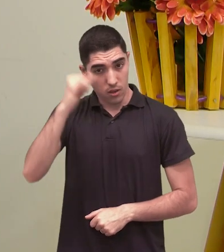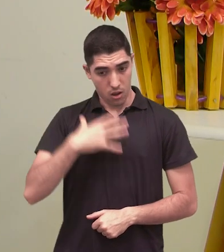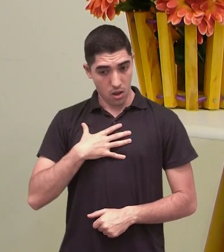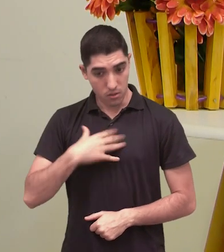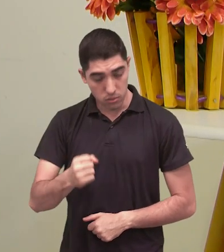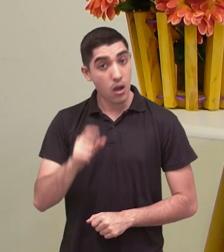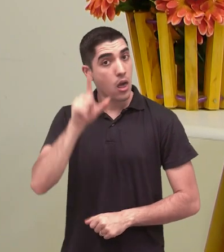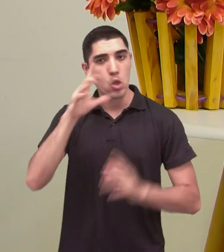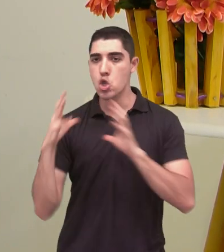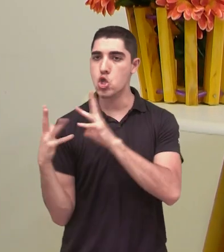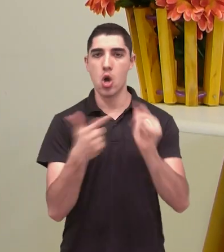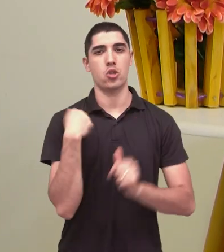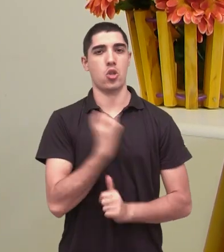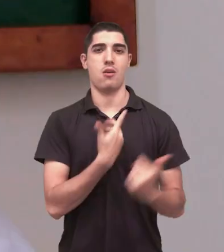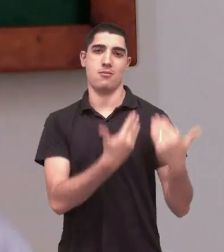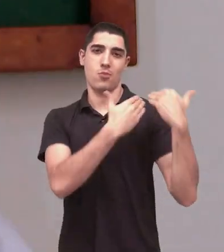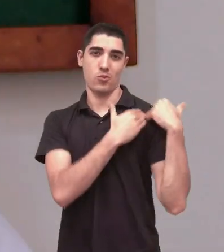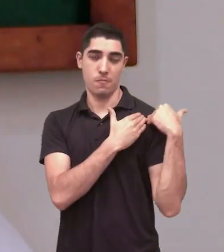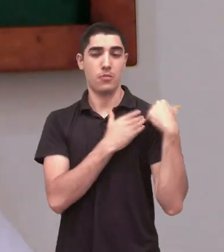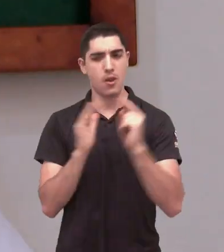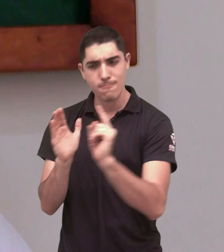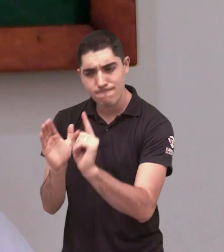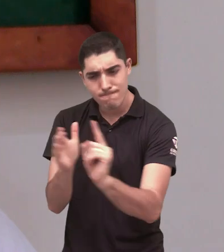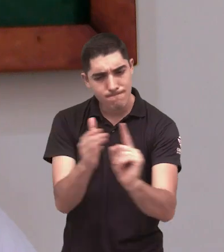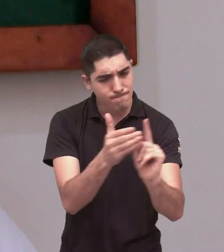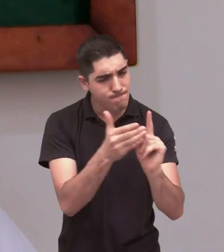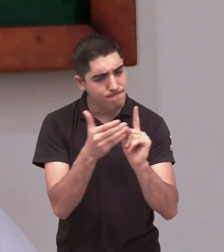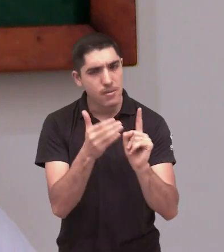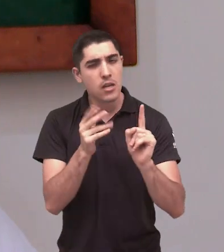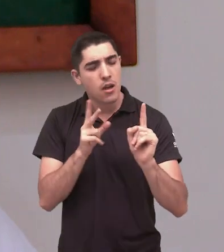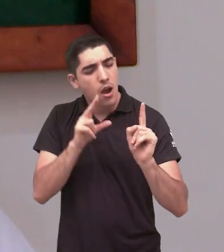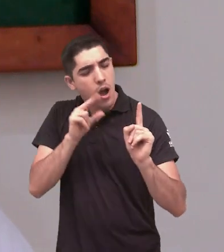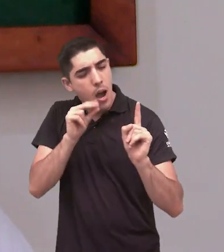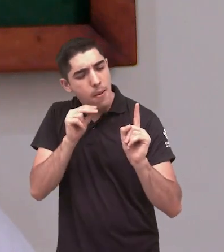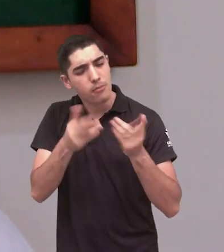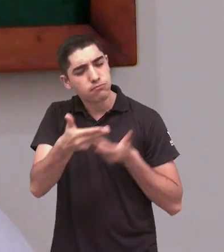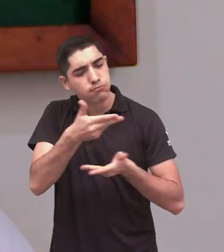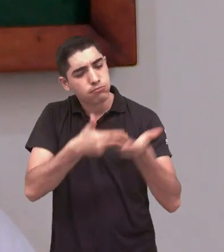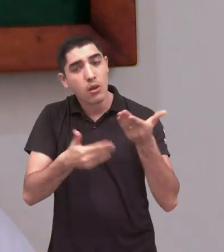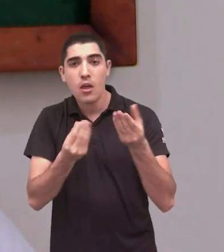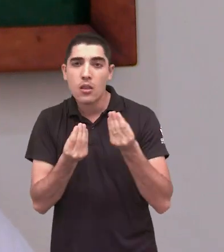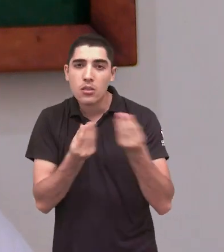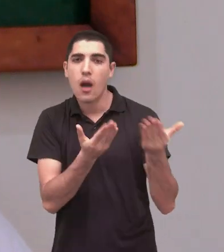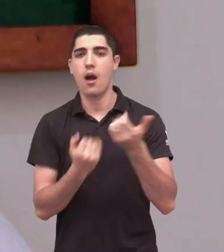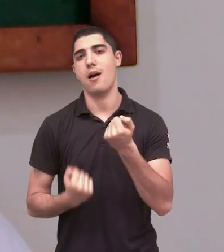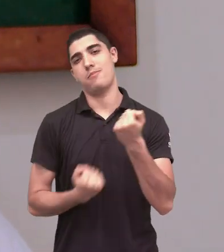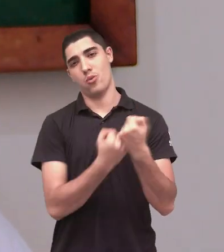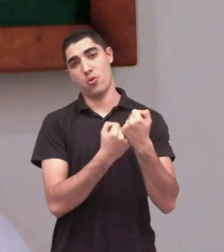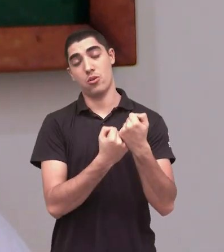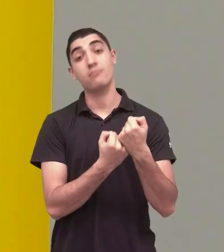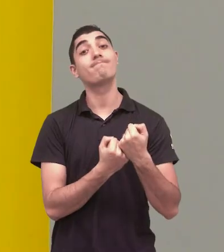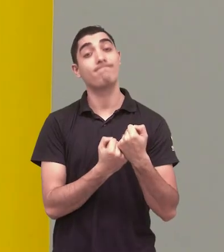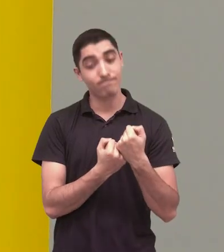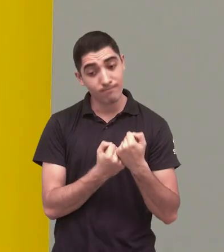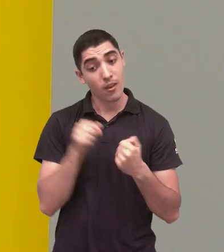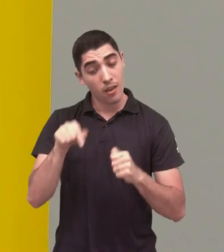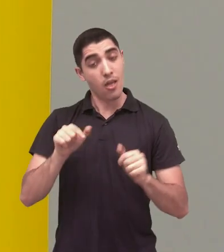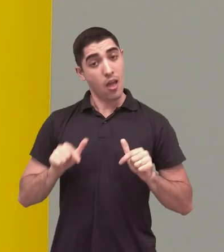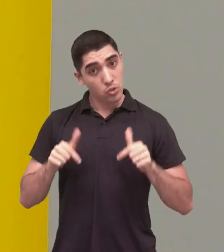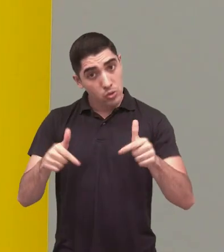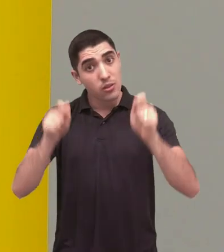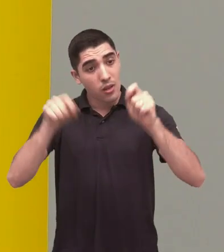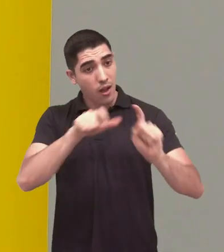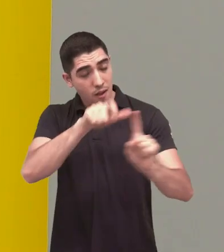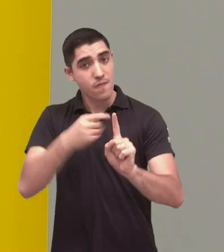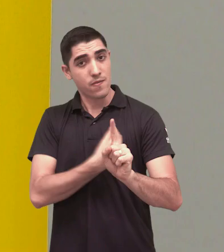uma responsabilidade de todos. Acolher, praticar uma escuta compreensiva e oferecer apoio são ações